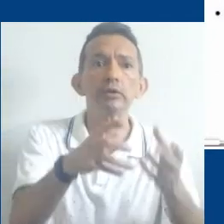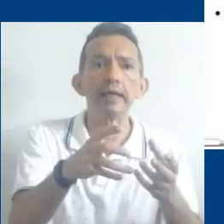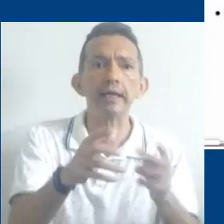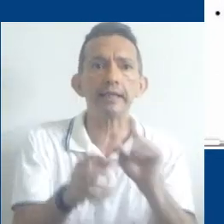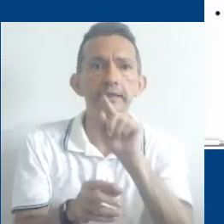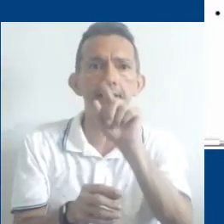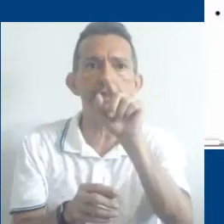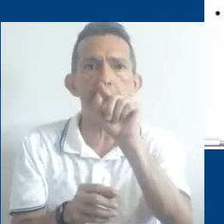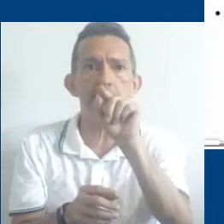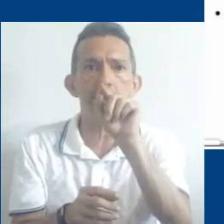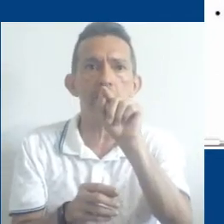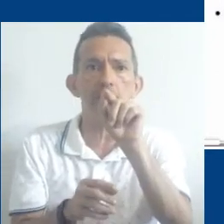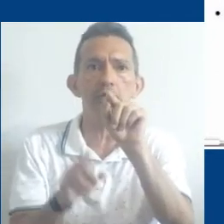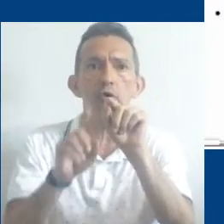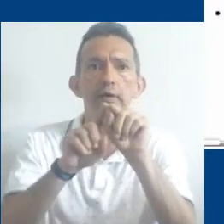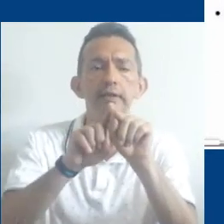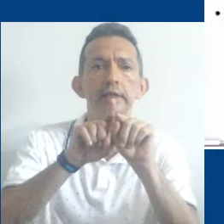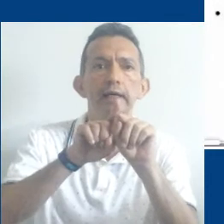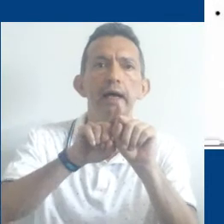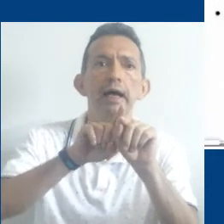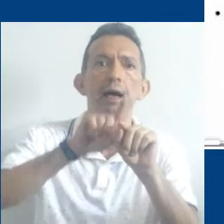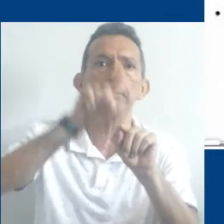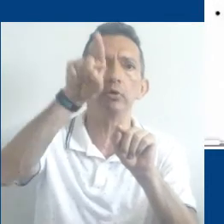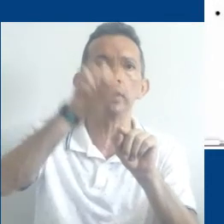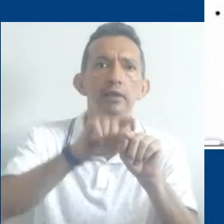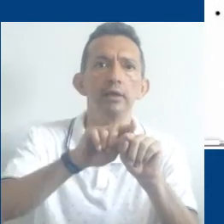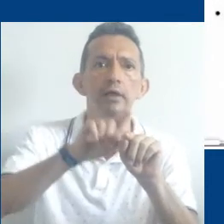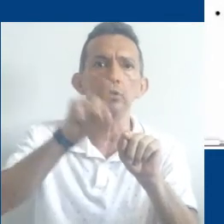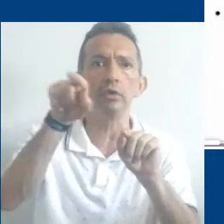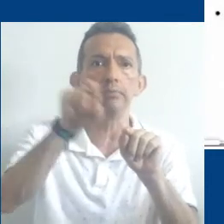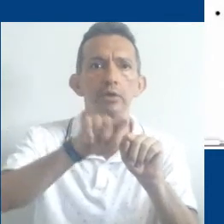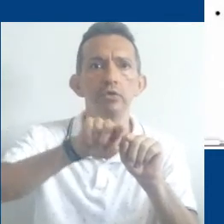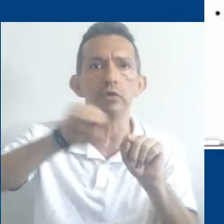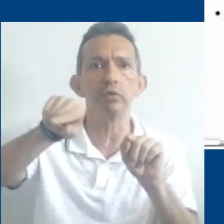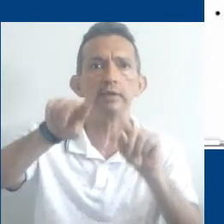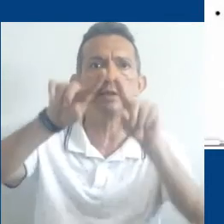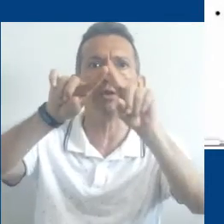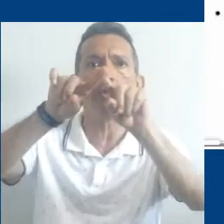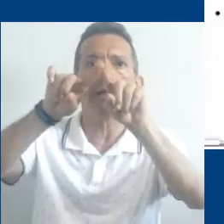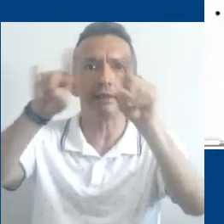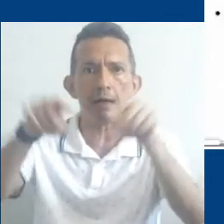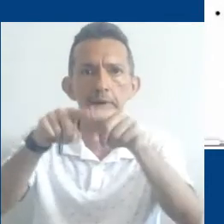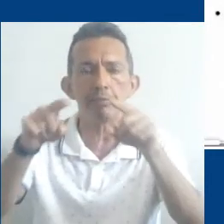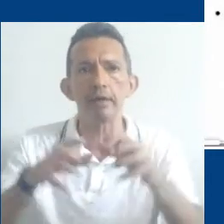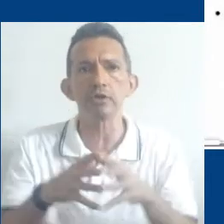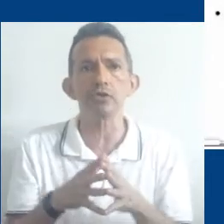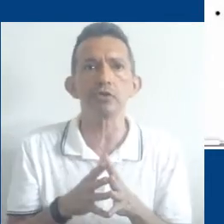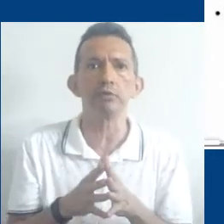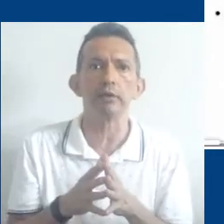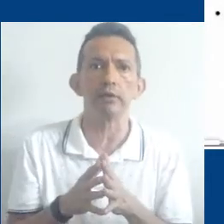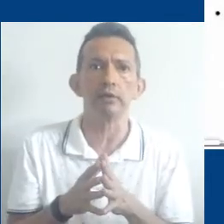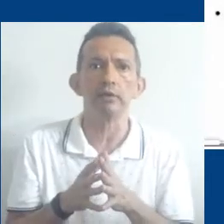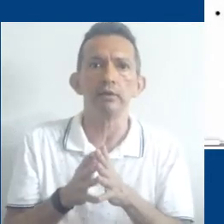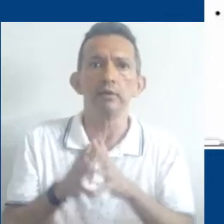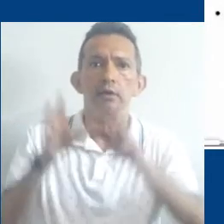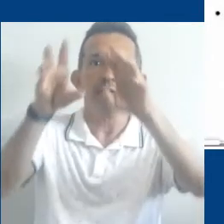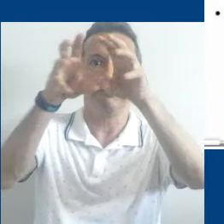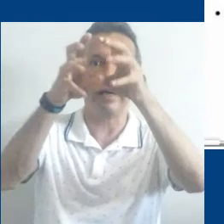que acontece? As enzimas que estão dentro começam a atacar a proteína, o lipídio e o glicídio da membrana